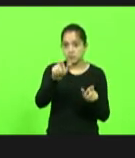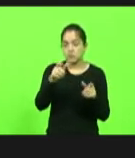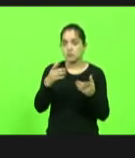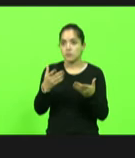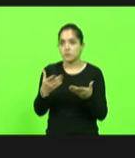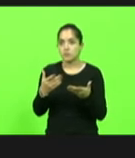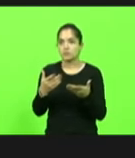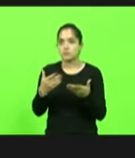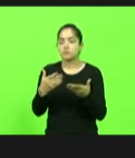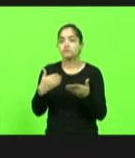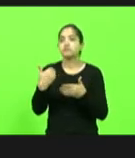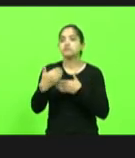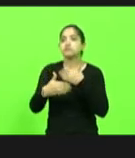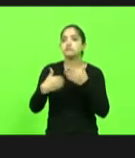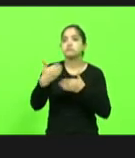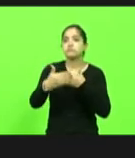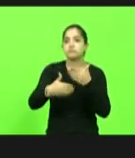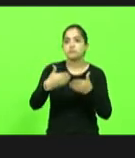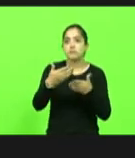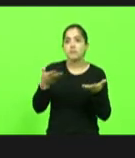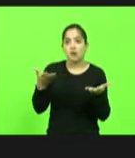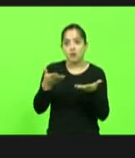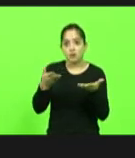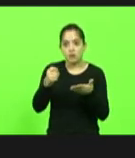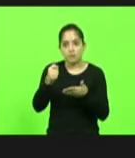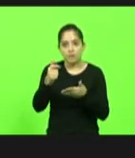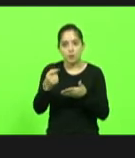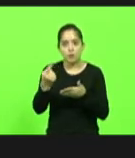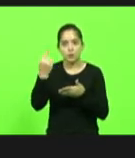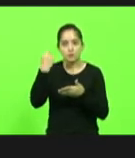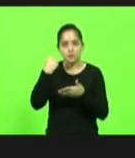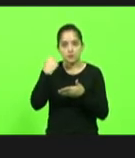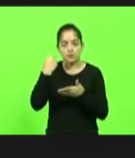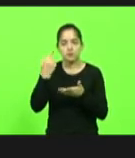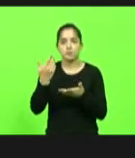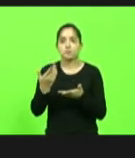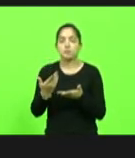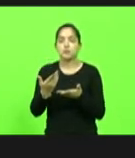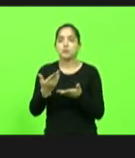tutelados. Agora, recentemente,